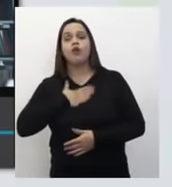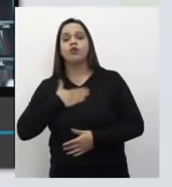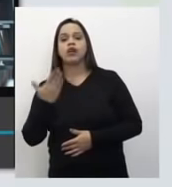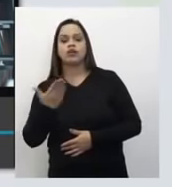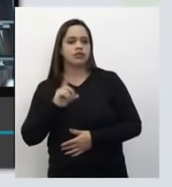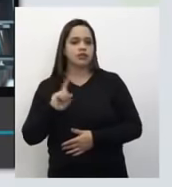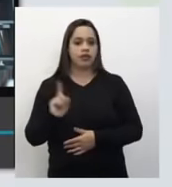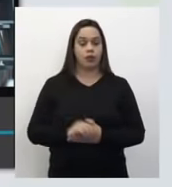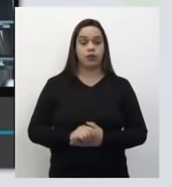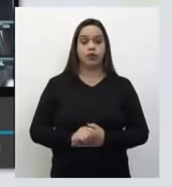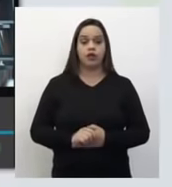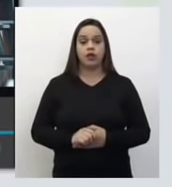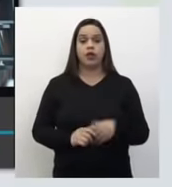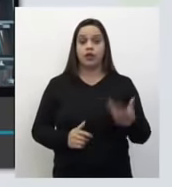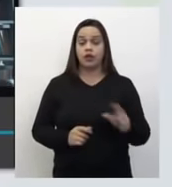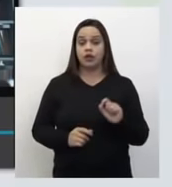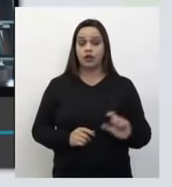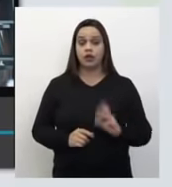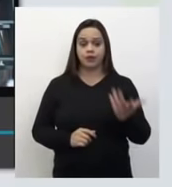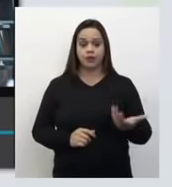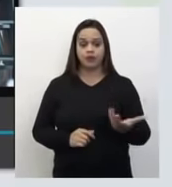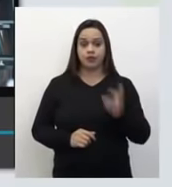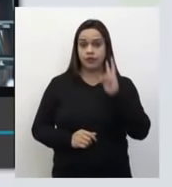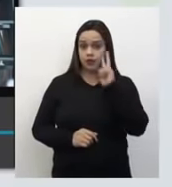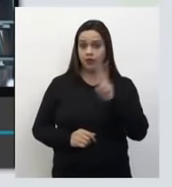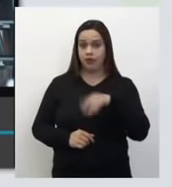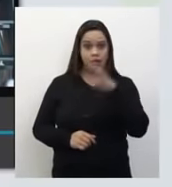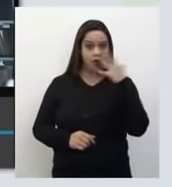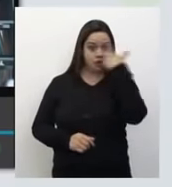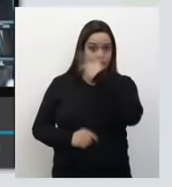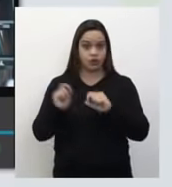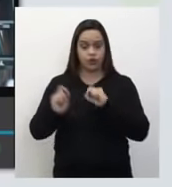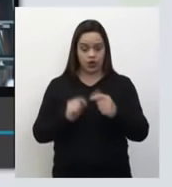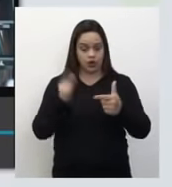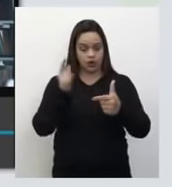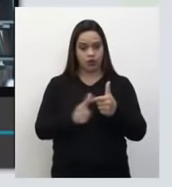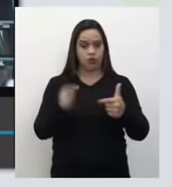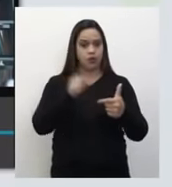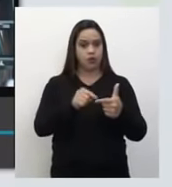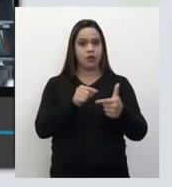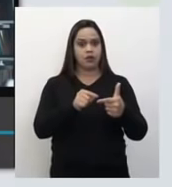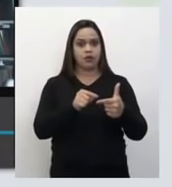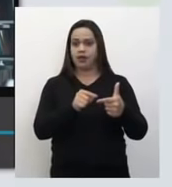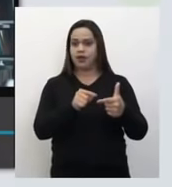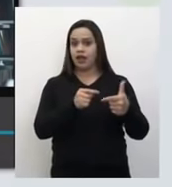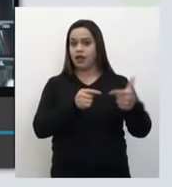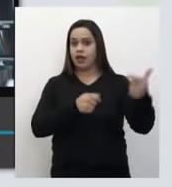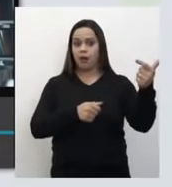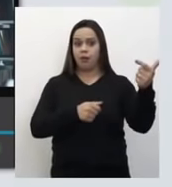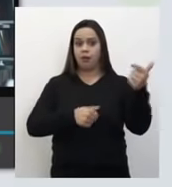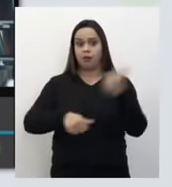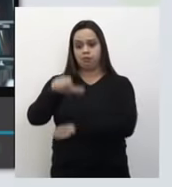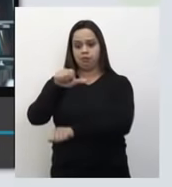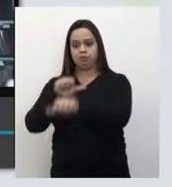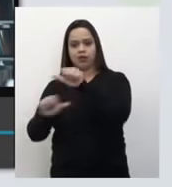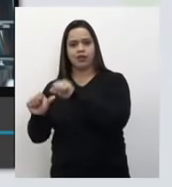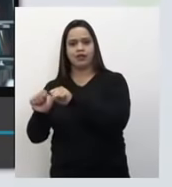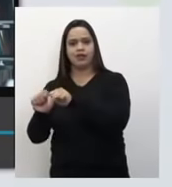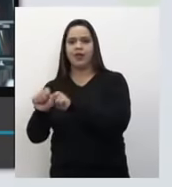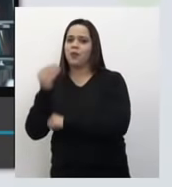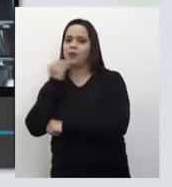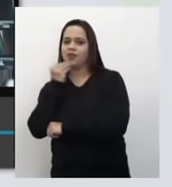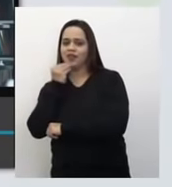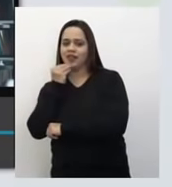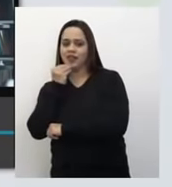aí, muitas vezes, a parte mais bonita disso é que os problemas se transformam rapidamente em oportunidades.